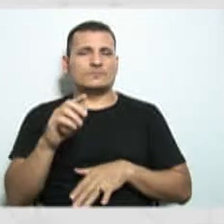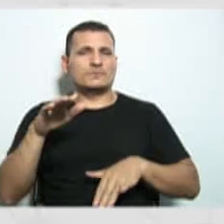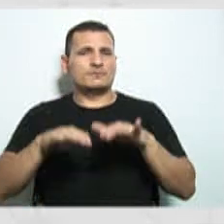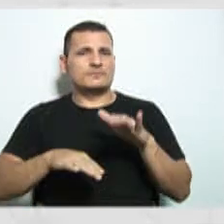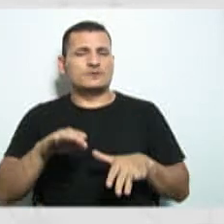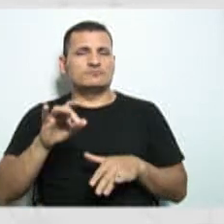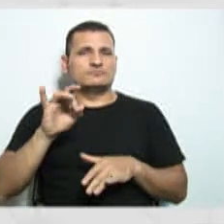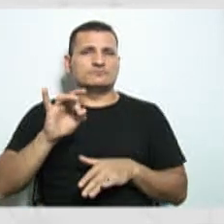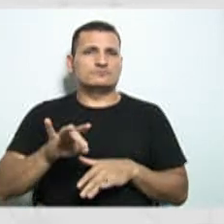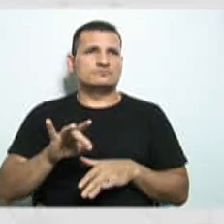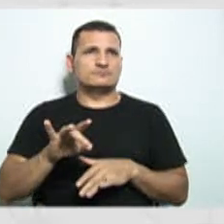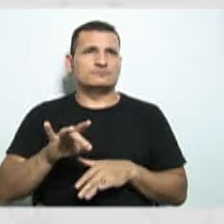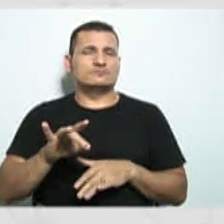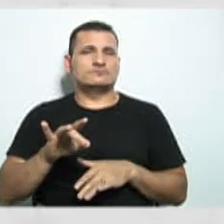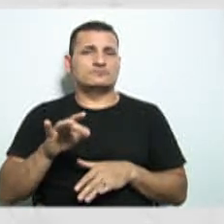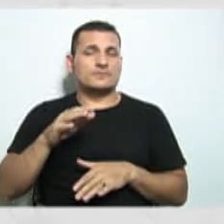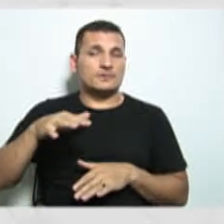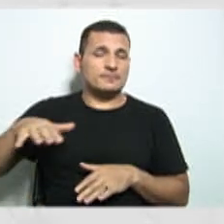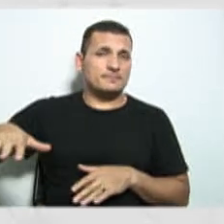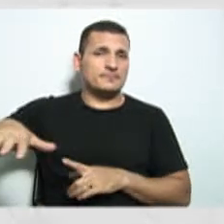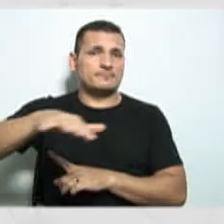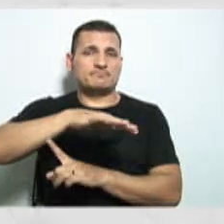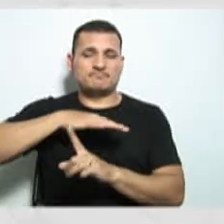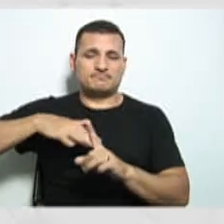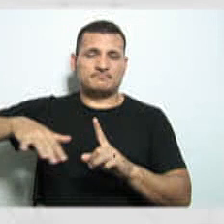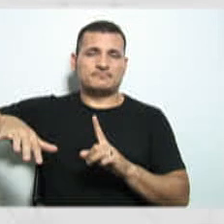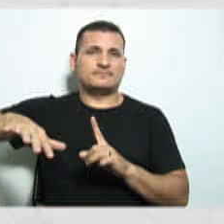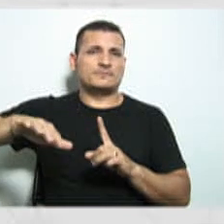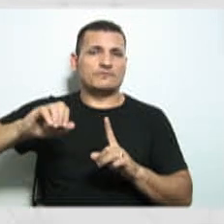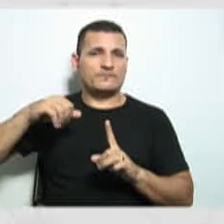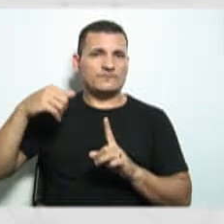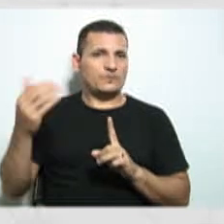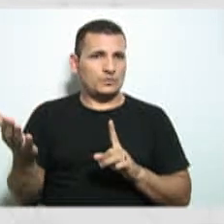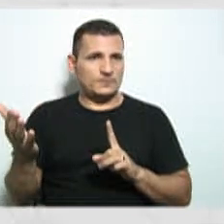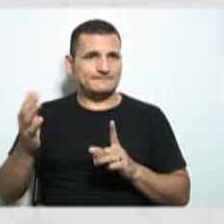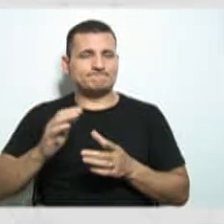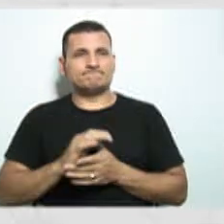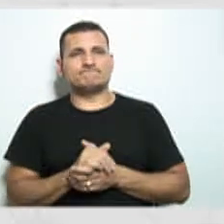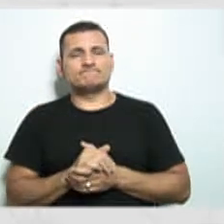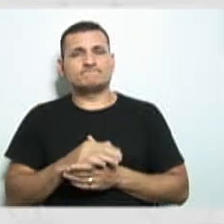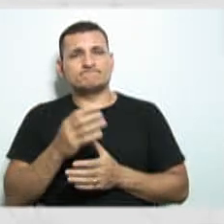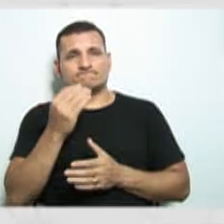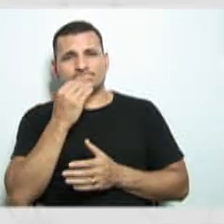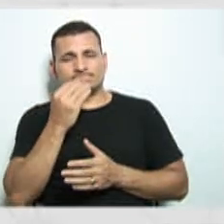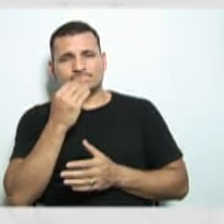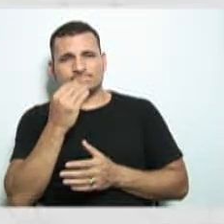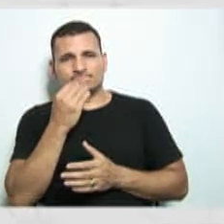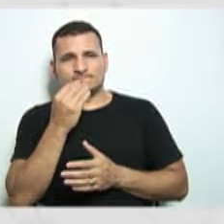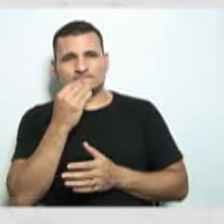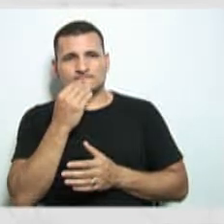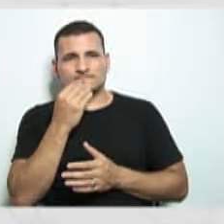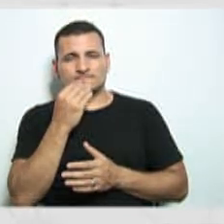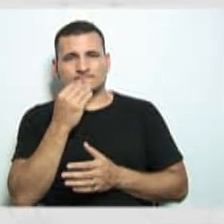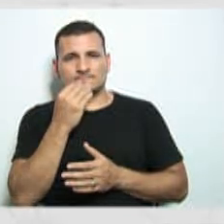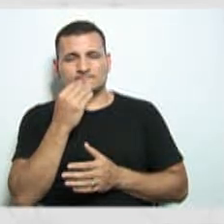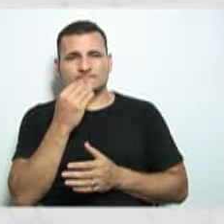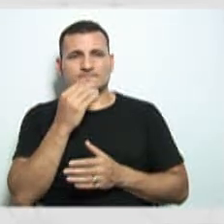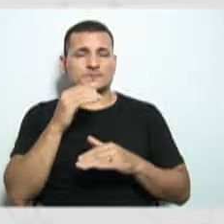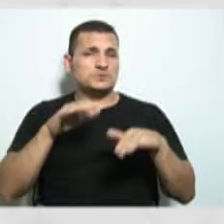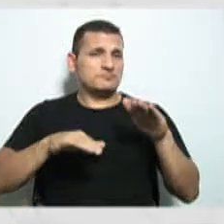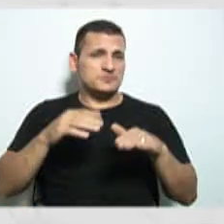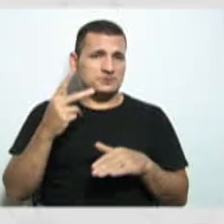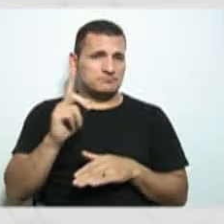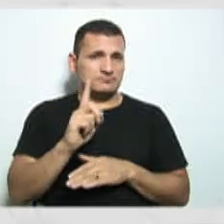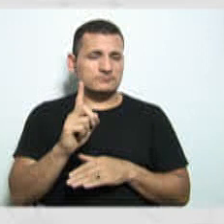e exclusivamente do meio externo, tá bom? E aí, se é oportunidade, né, não depende de você,